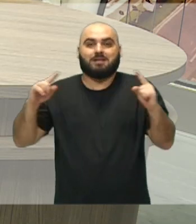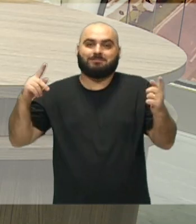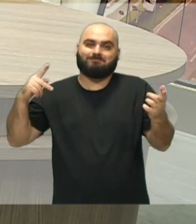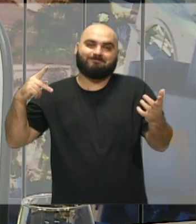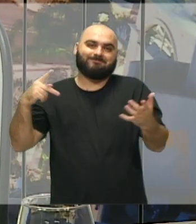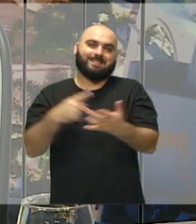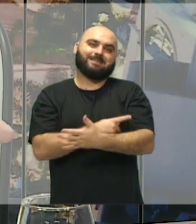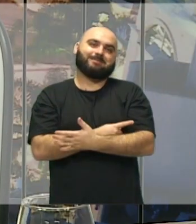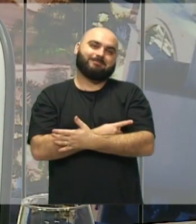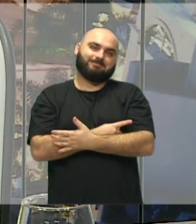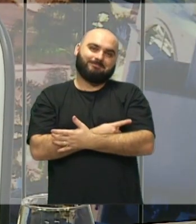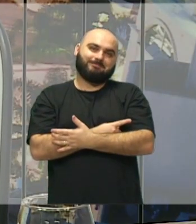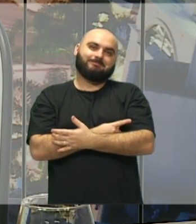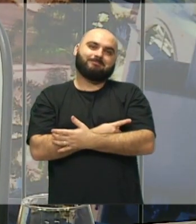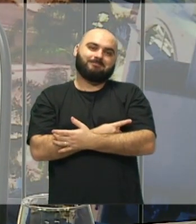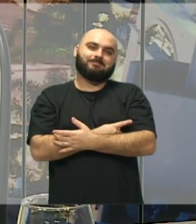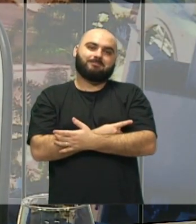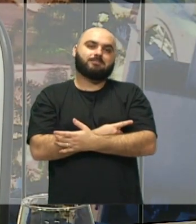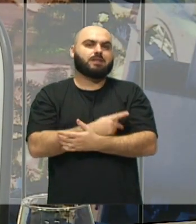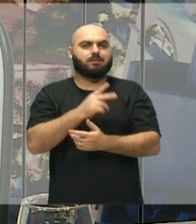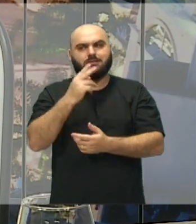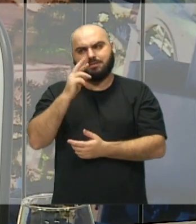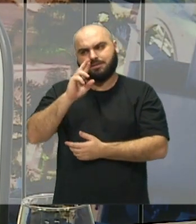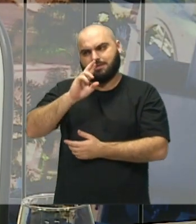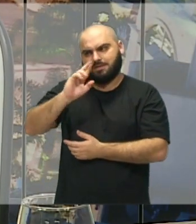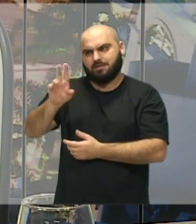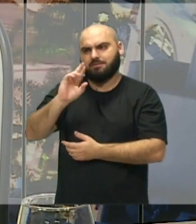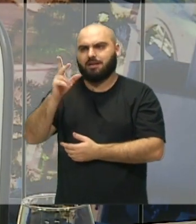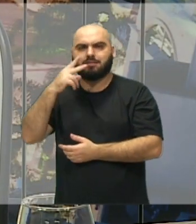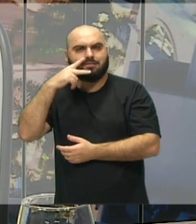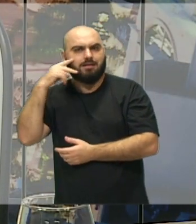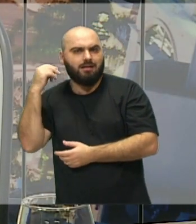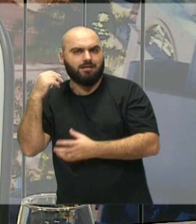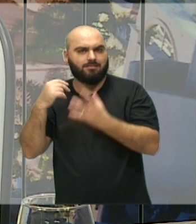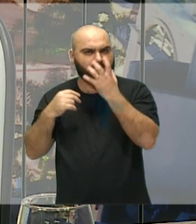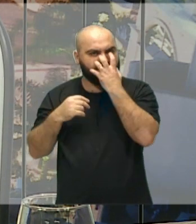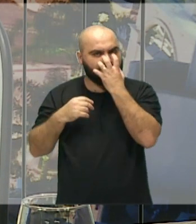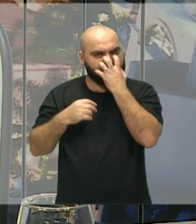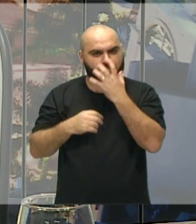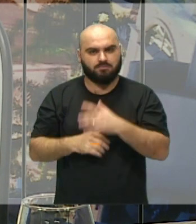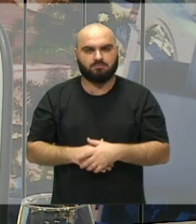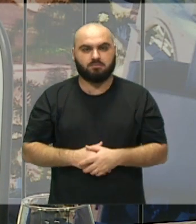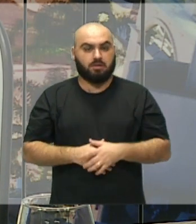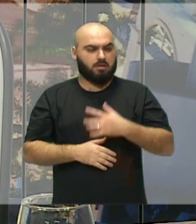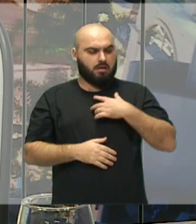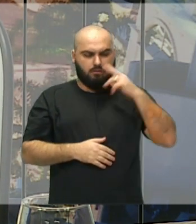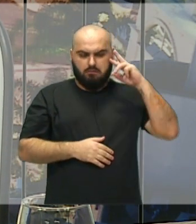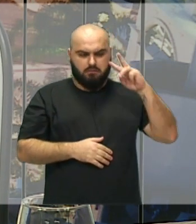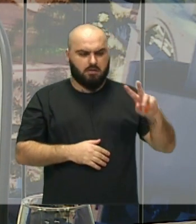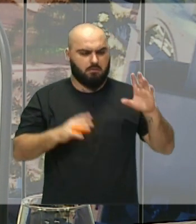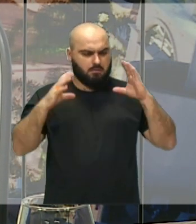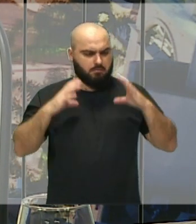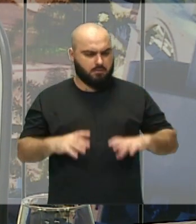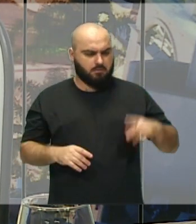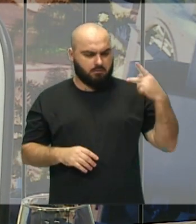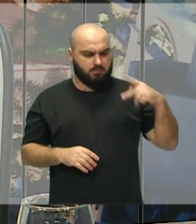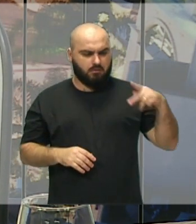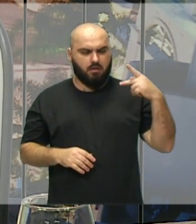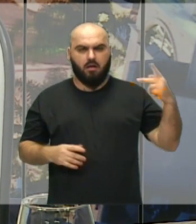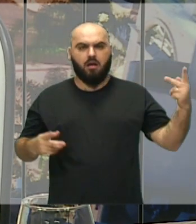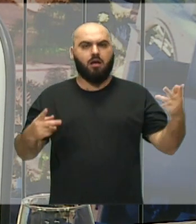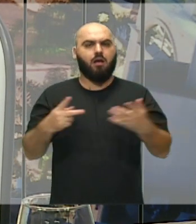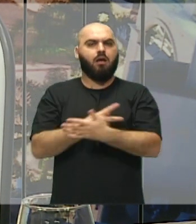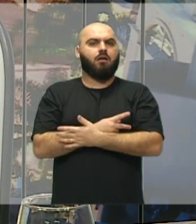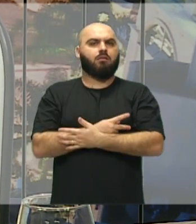diferente do trato que a gente tem com gato e cachorro, né? E eu julgava os comportamentos dela da forma errada também, porque ela era